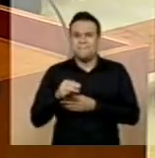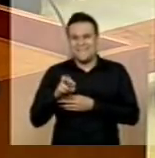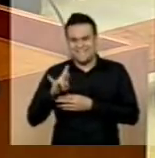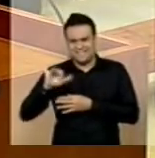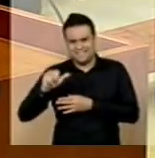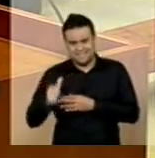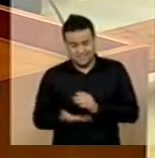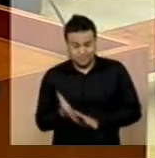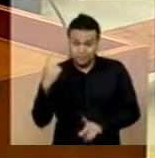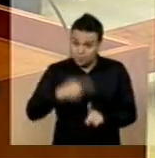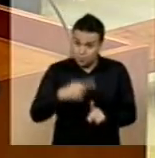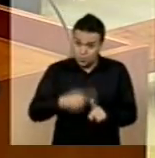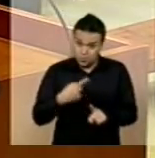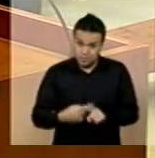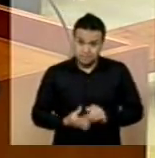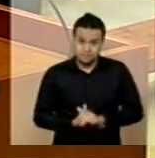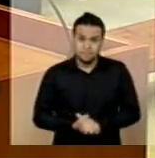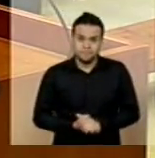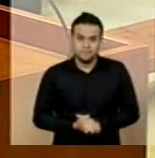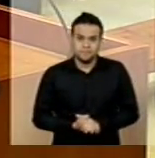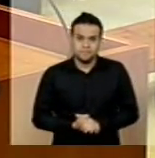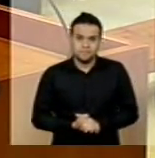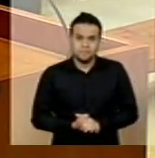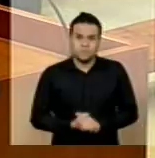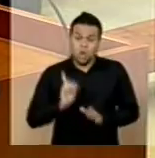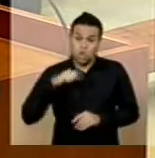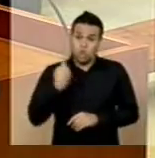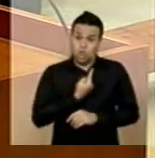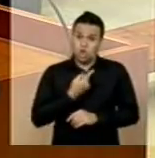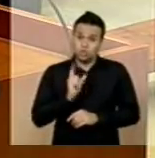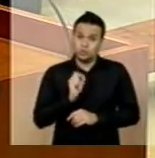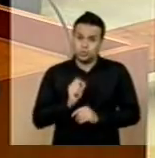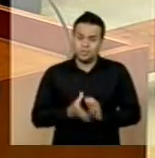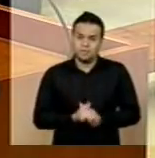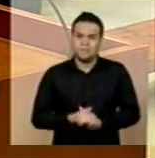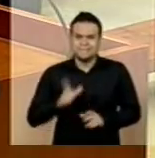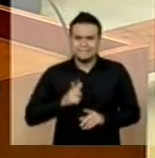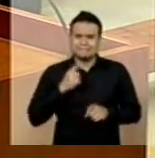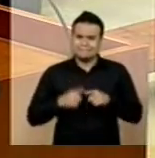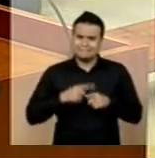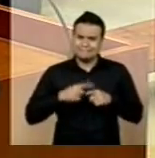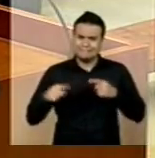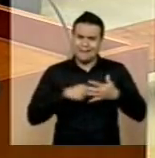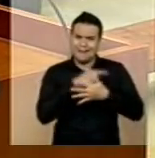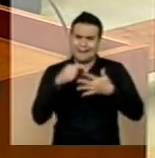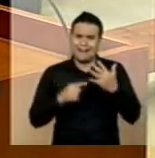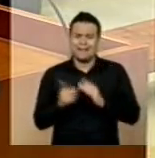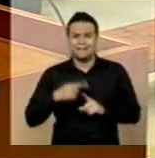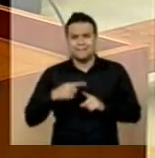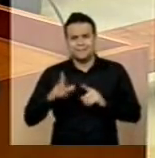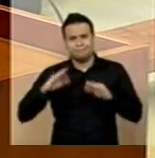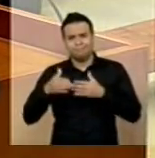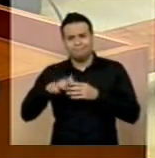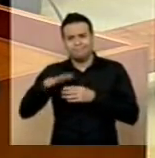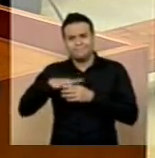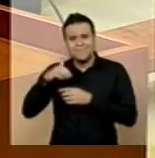quê? Porque nós não estamos aqui enfrentando esse problema dos deputados estaduais à luz de um problema de